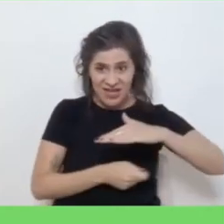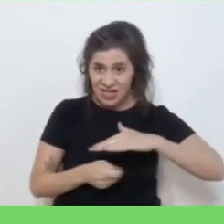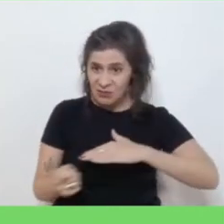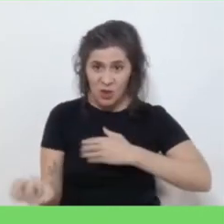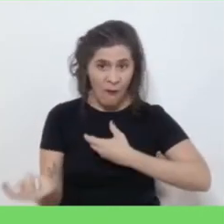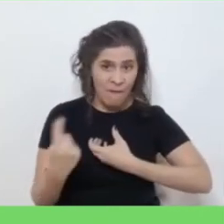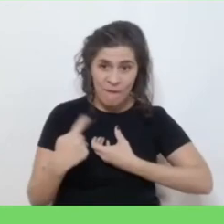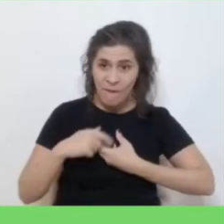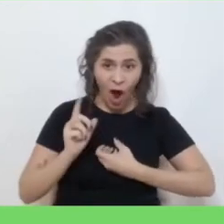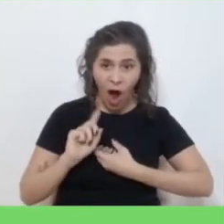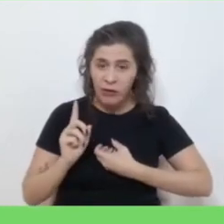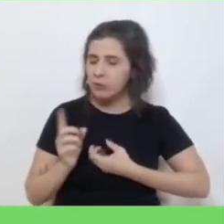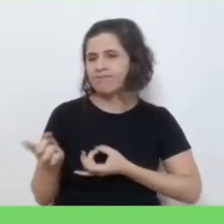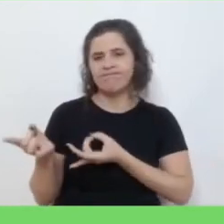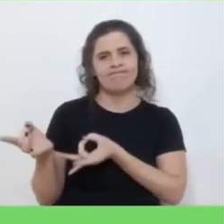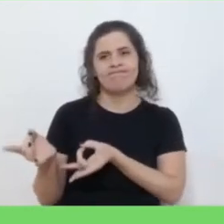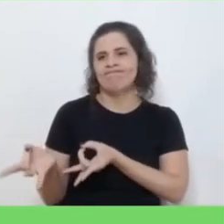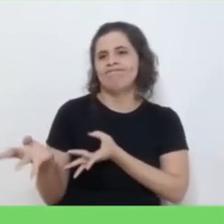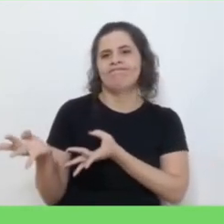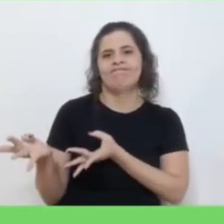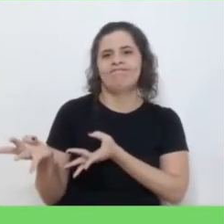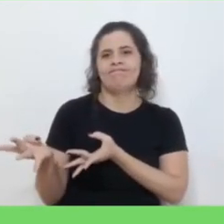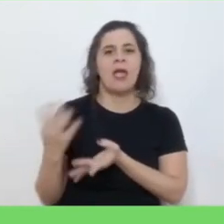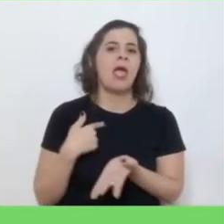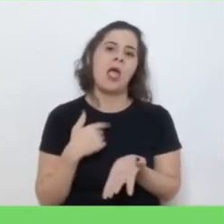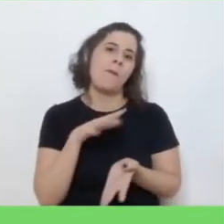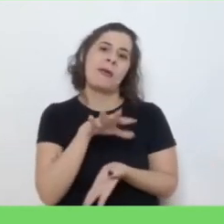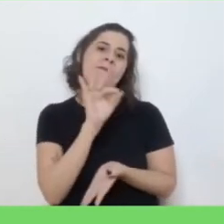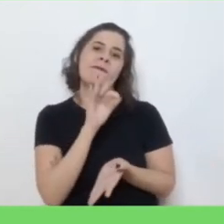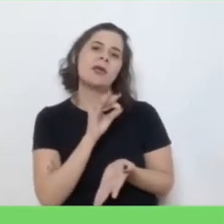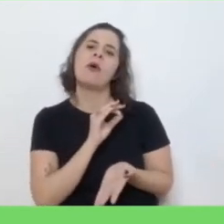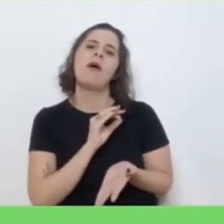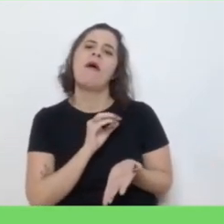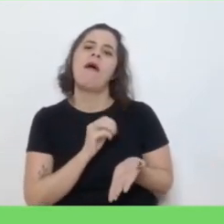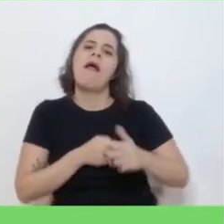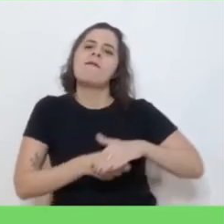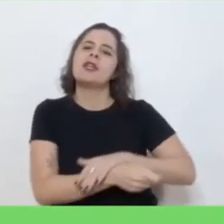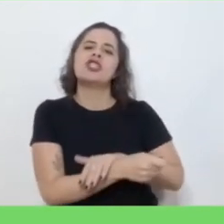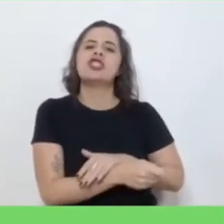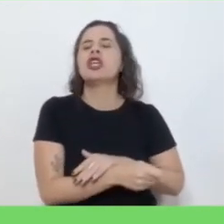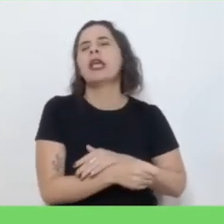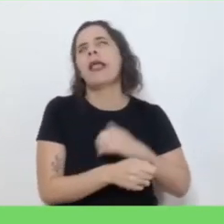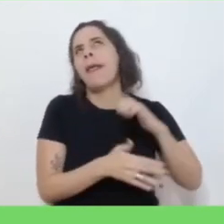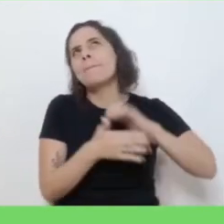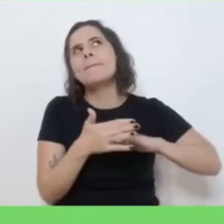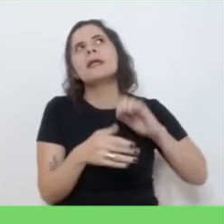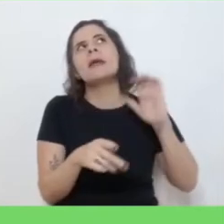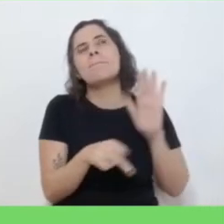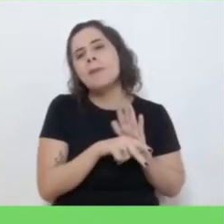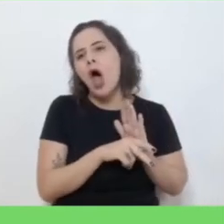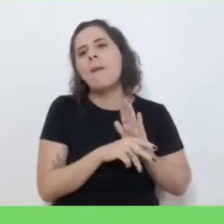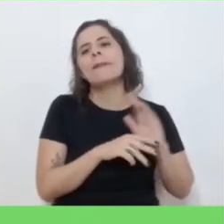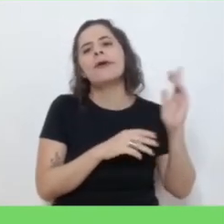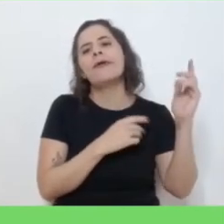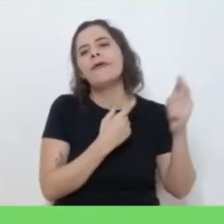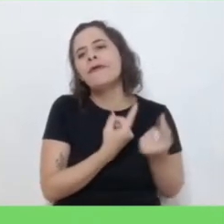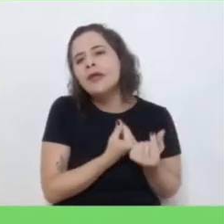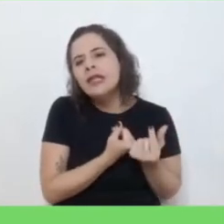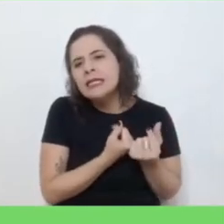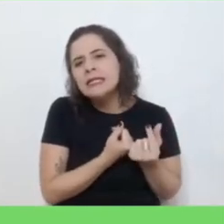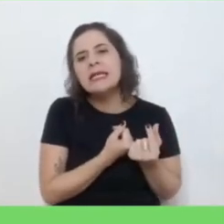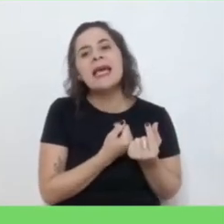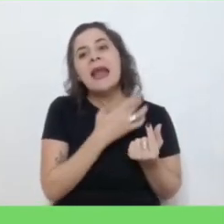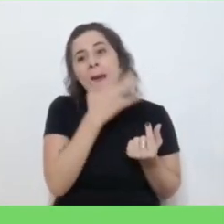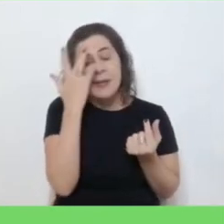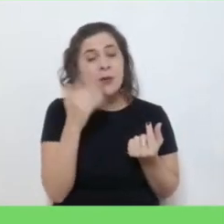retorno, sai fora. É melhor investir numa fintech, em algo que você sabe que a pessoa, digamos, vai ficar um pouco mais